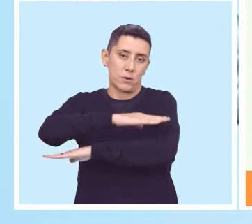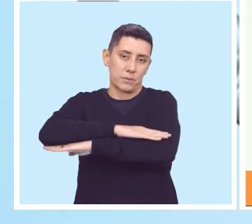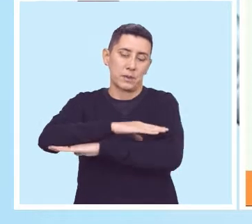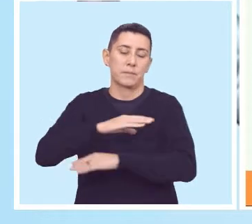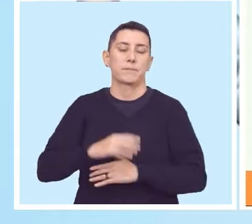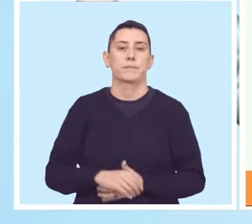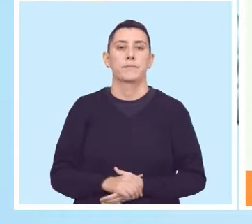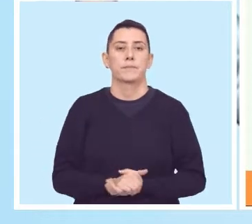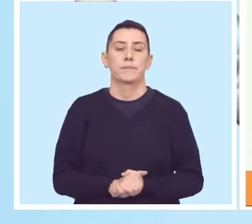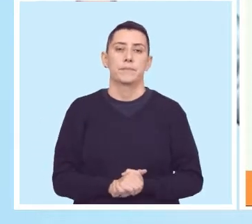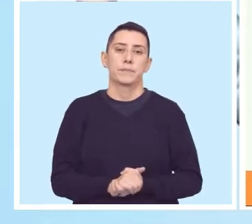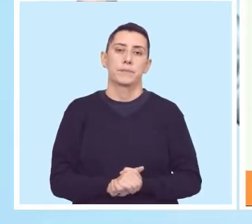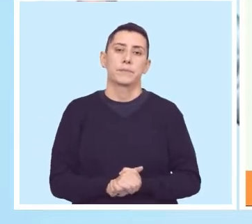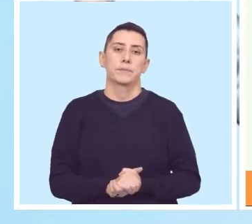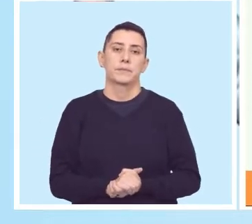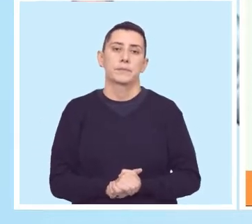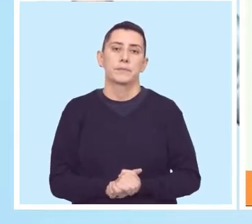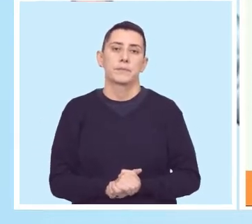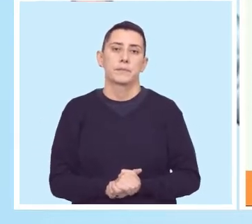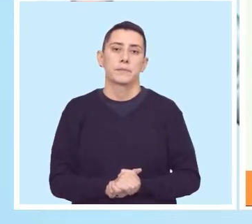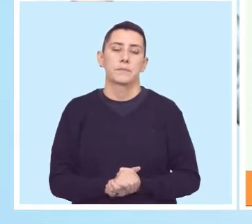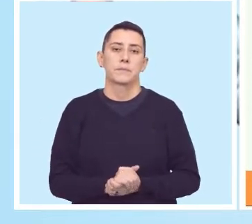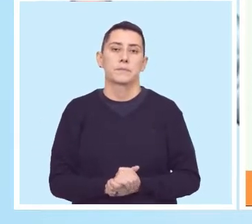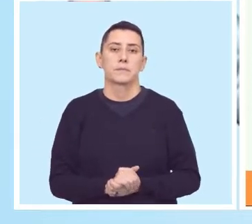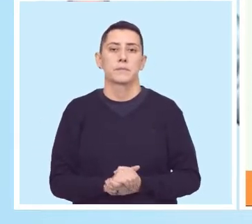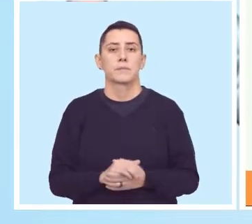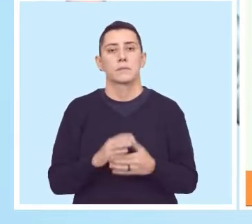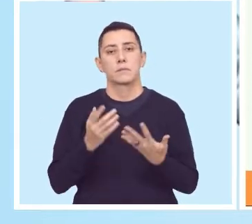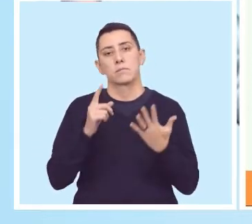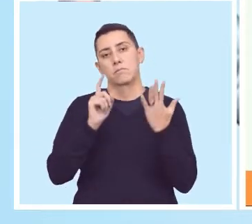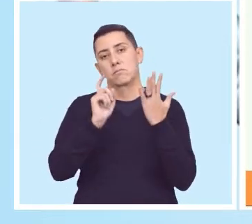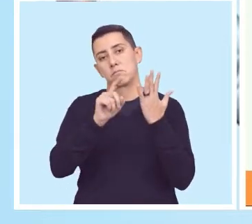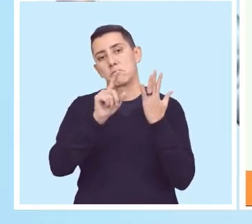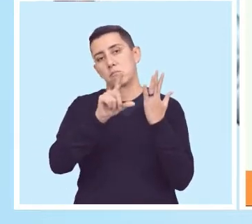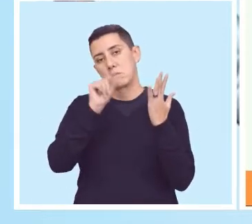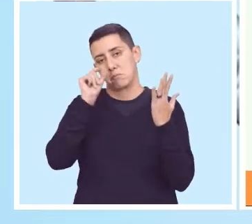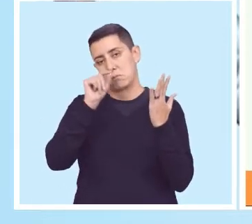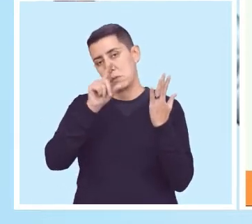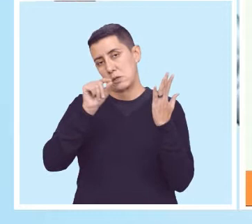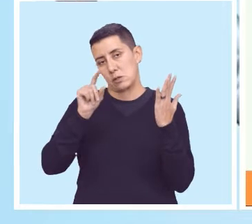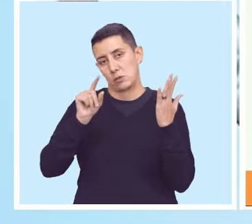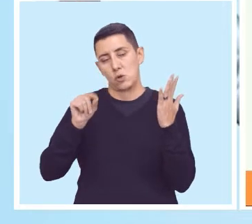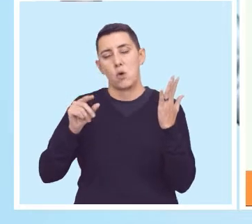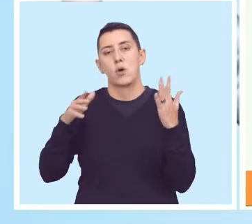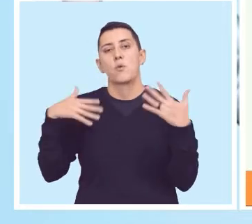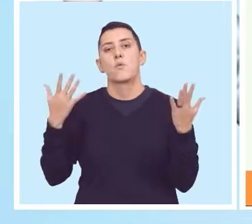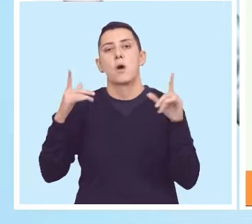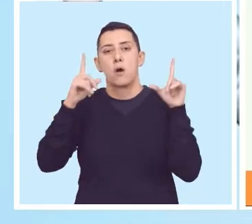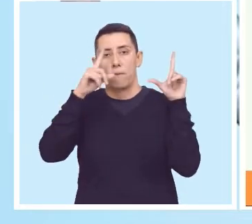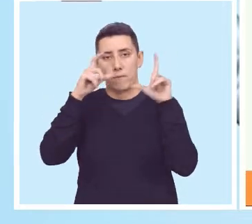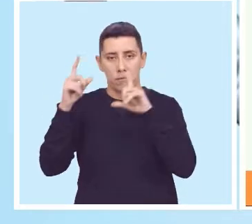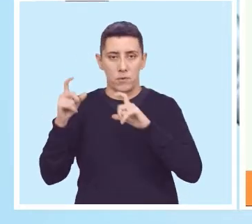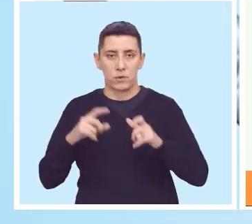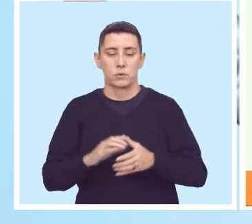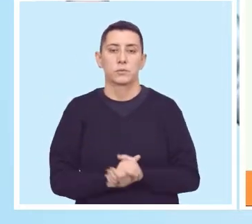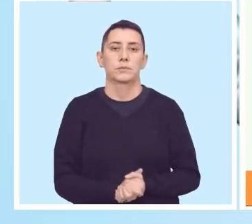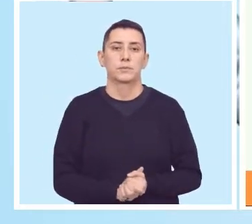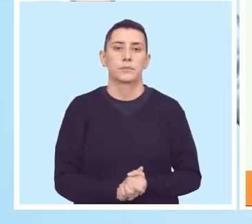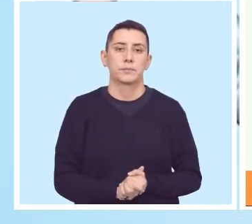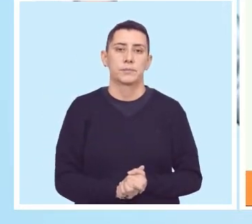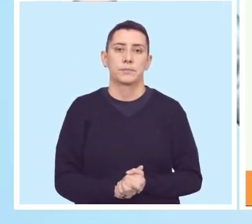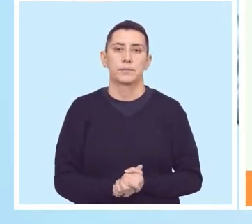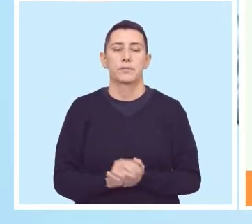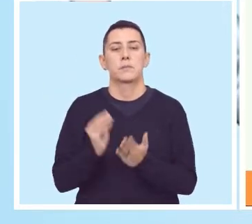Cloud. Então a pessoa vai e seleciona ali as imagens, coloca